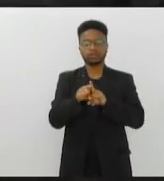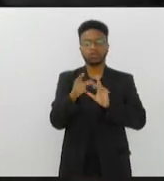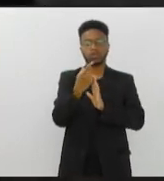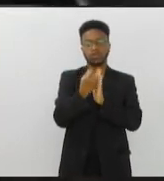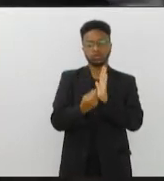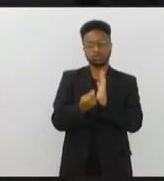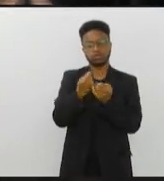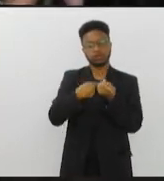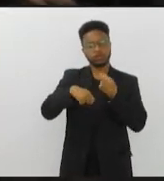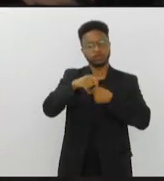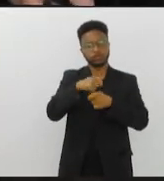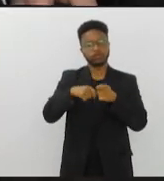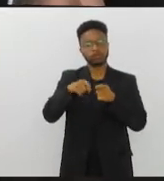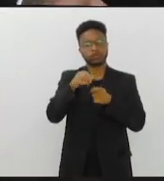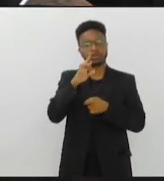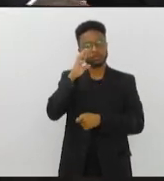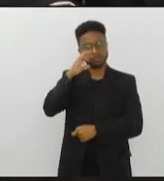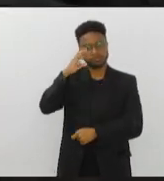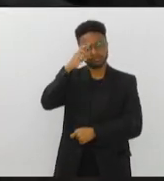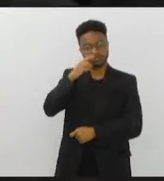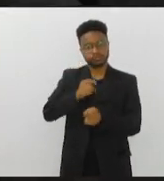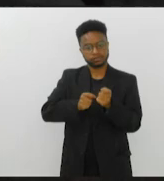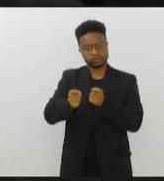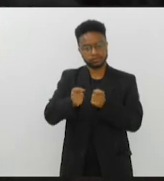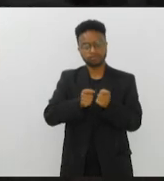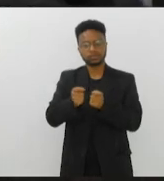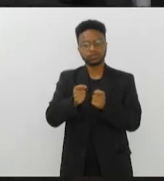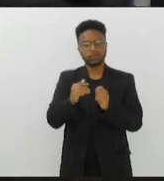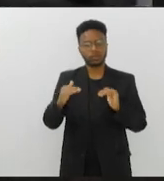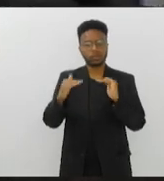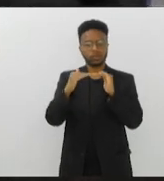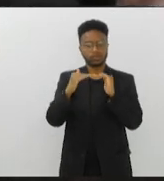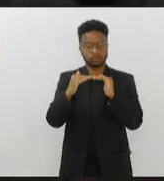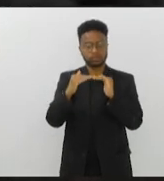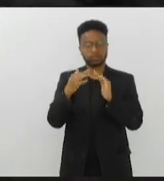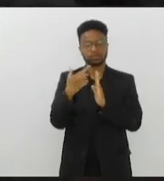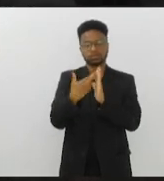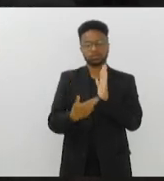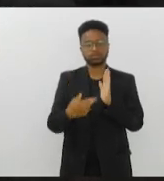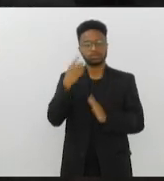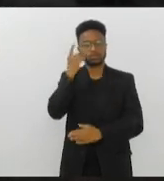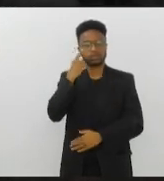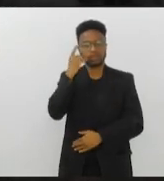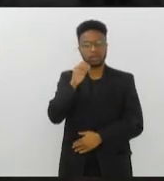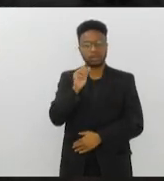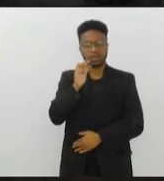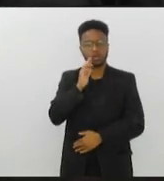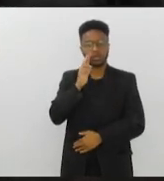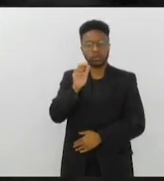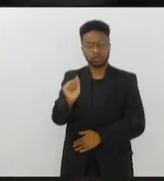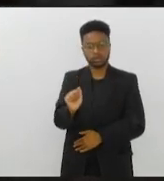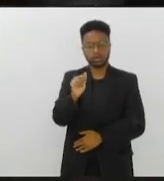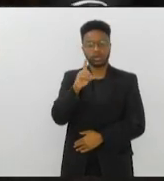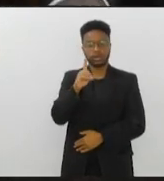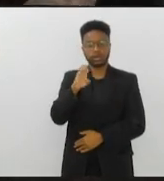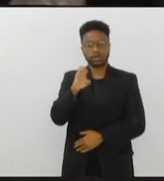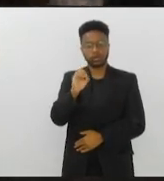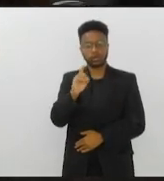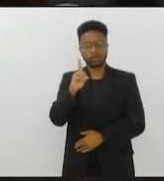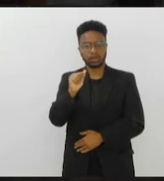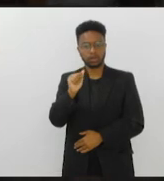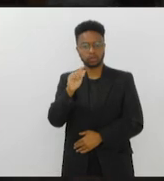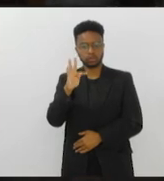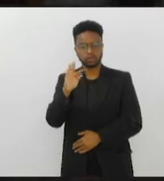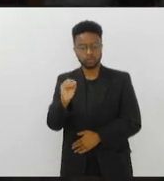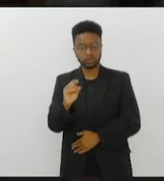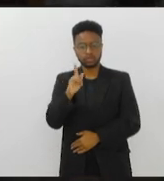orçamento, finanças, fiscalização financeira e controle favorável. Relatores, deputados Rodrigo Amorim, doutor Deodalto, Gisele Monteiro e